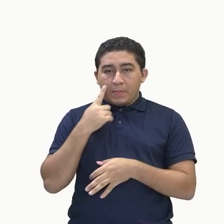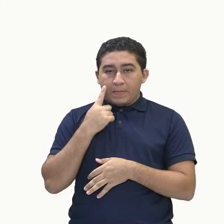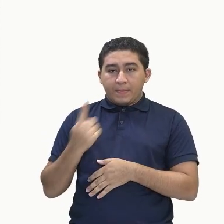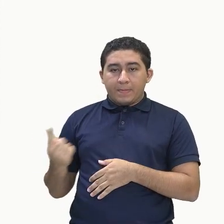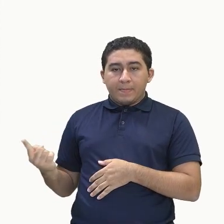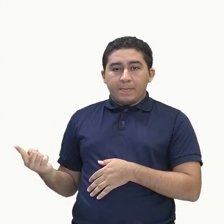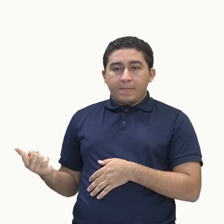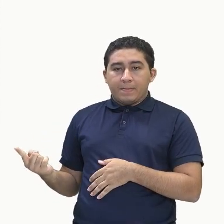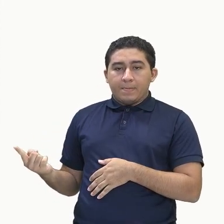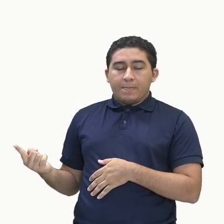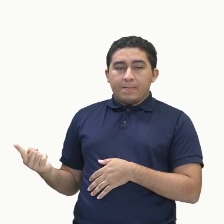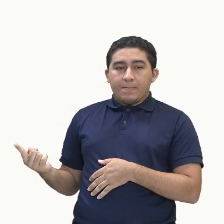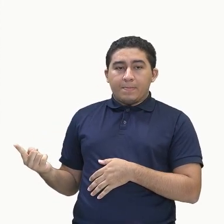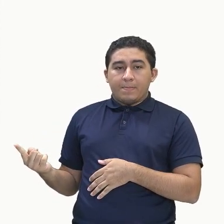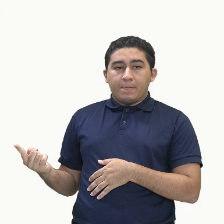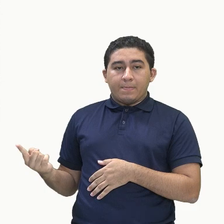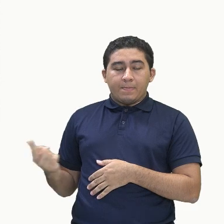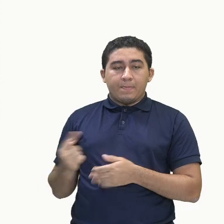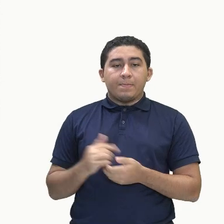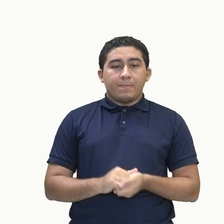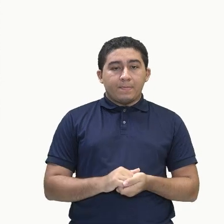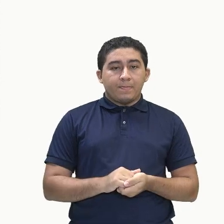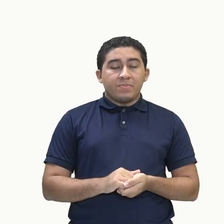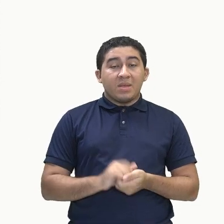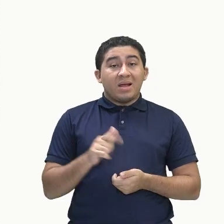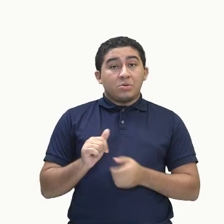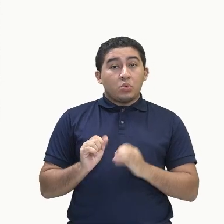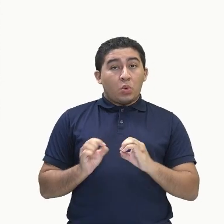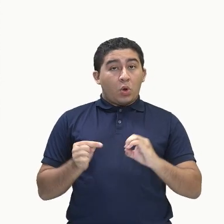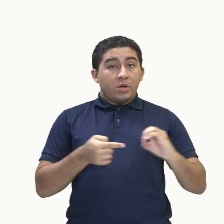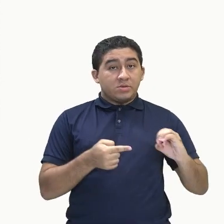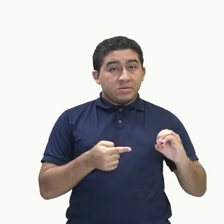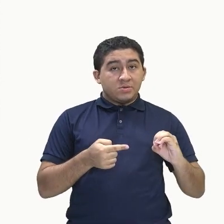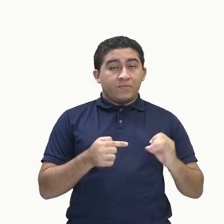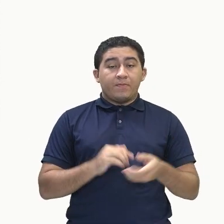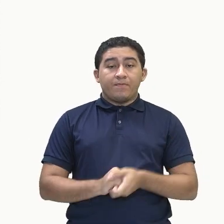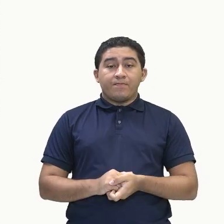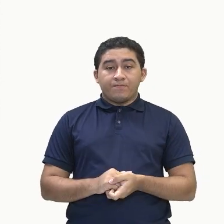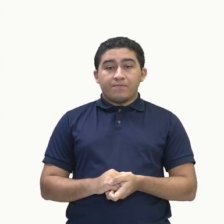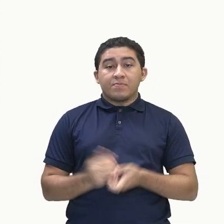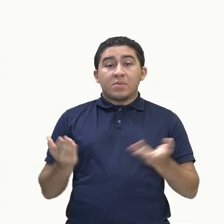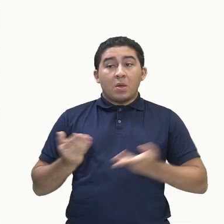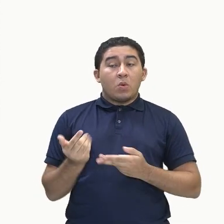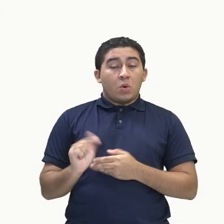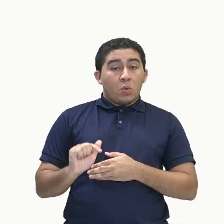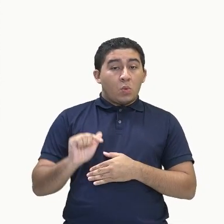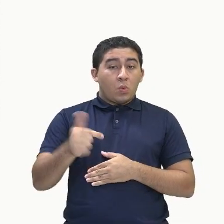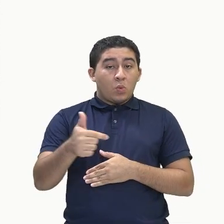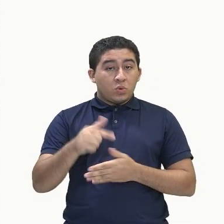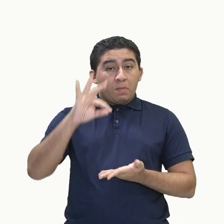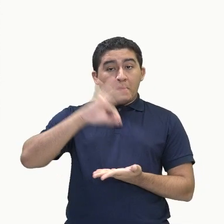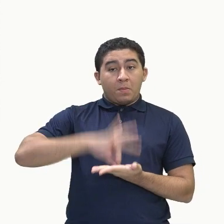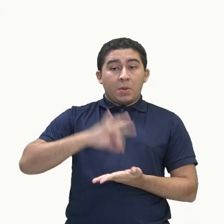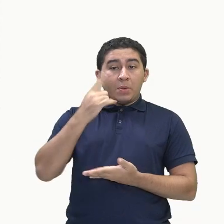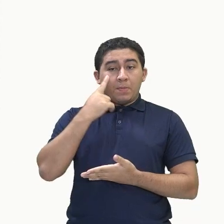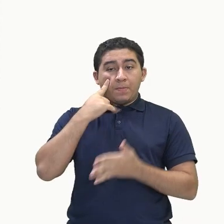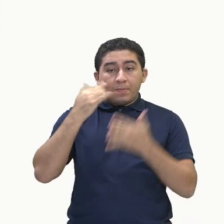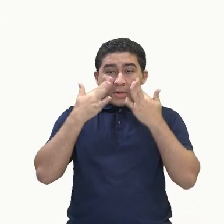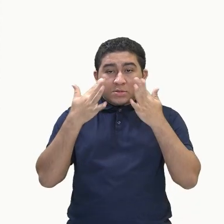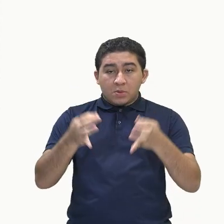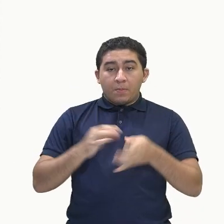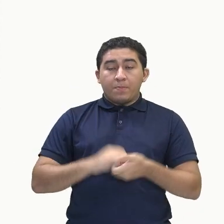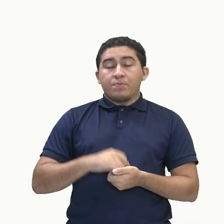está do lado oeste, certo? Aí, vamos verificar mais um mapinha. Nesse mapa, eu tenho